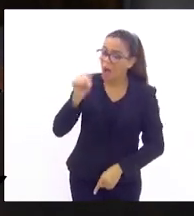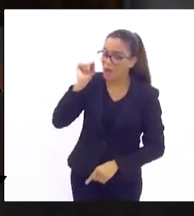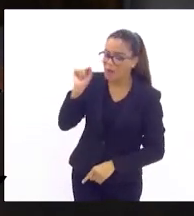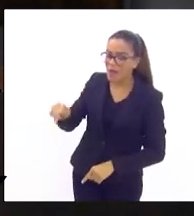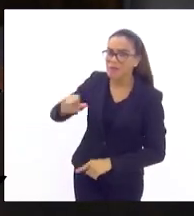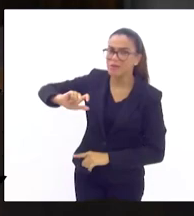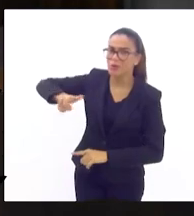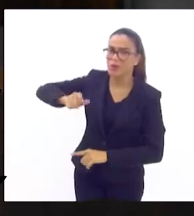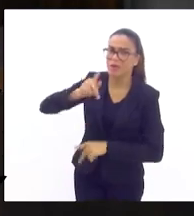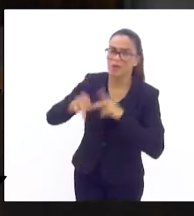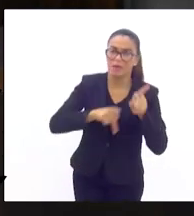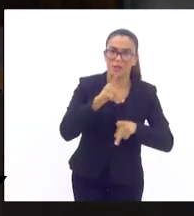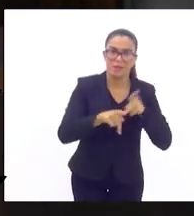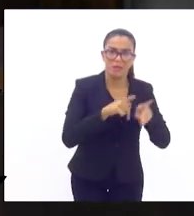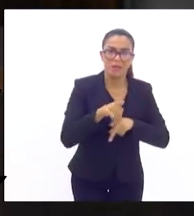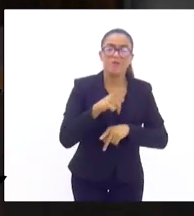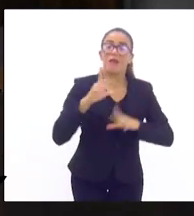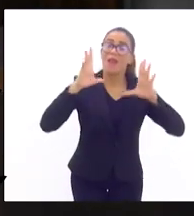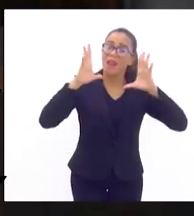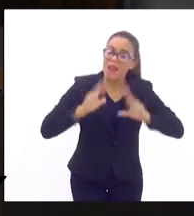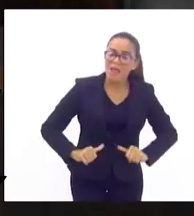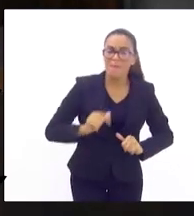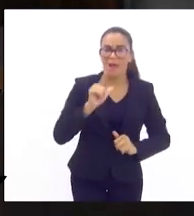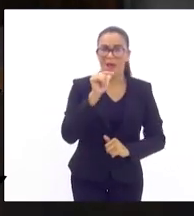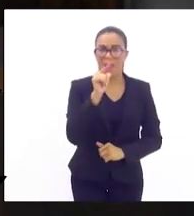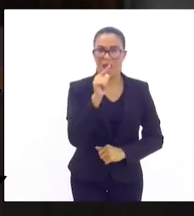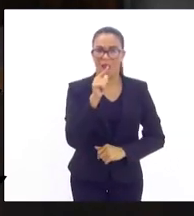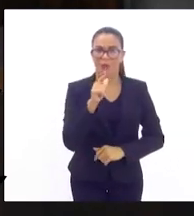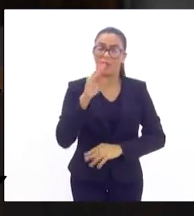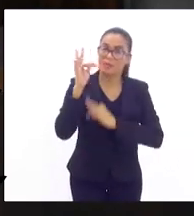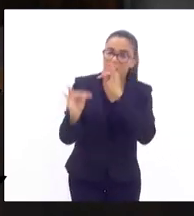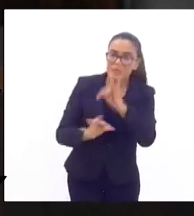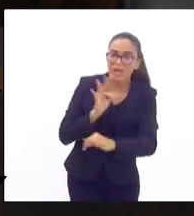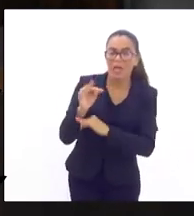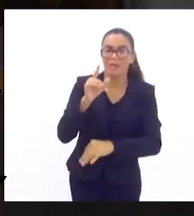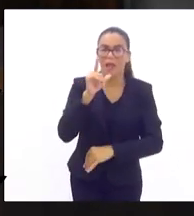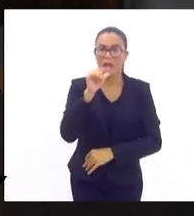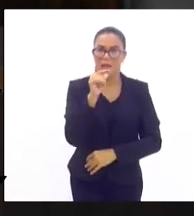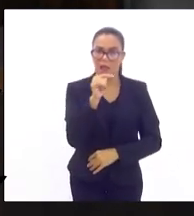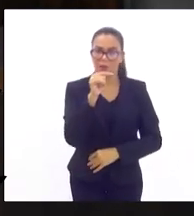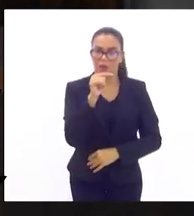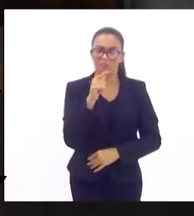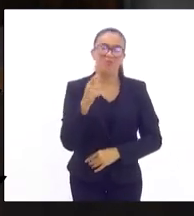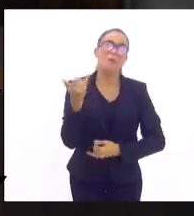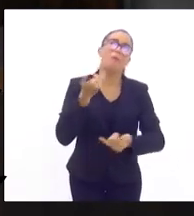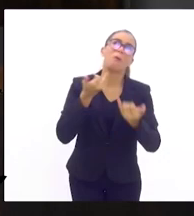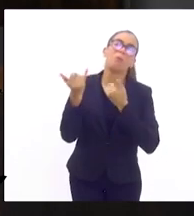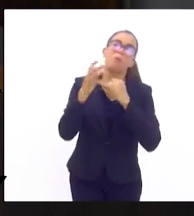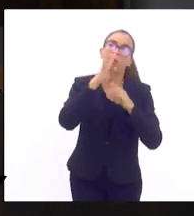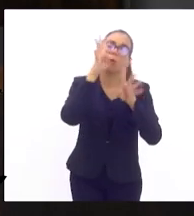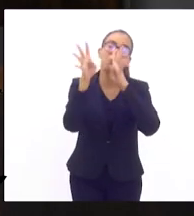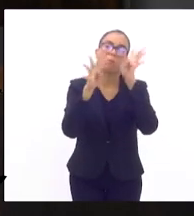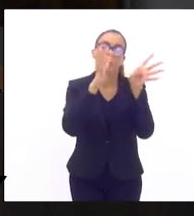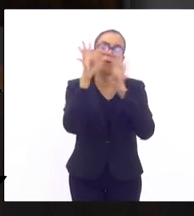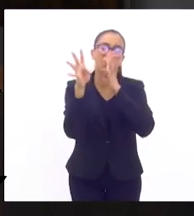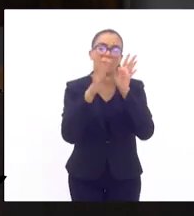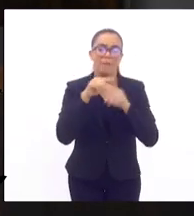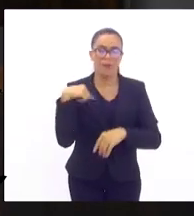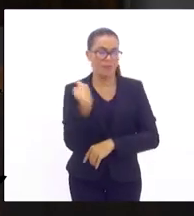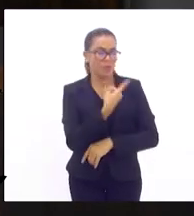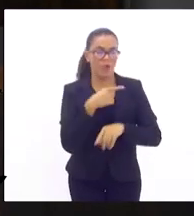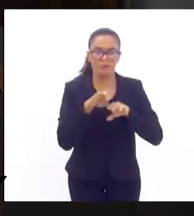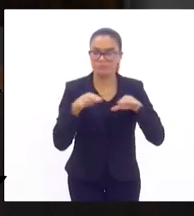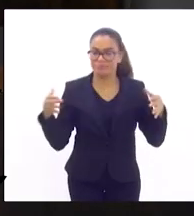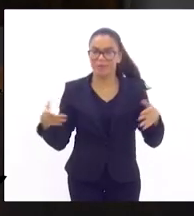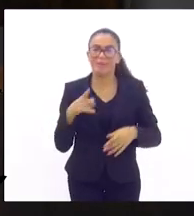povo, faz esgotamento sanitário, trata do esgotamento sanitário, não venha contar história aqui para a nossa comissão dizendo que